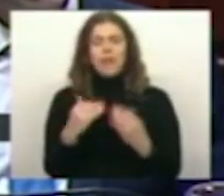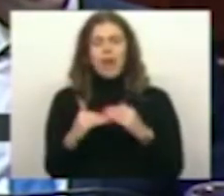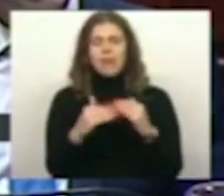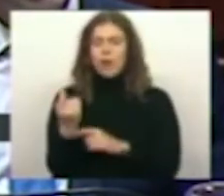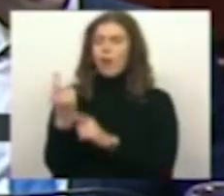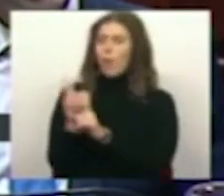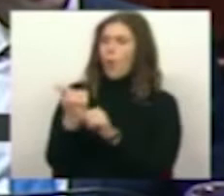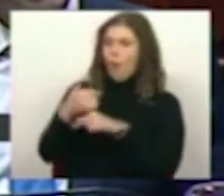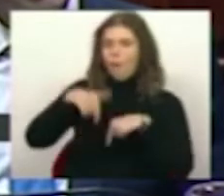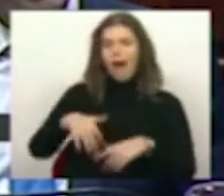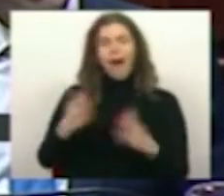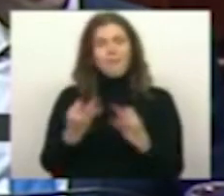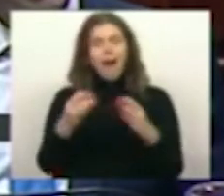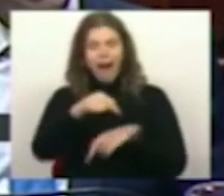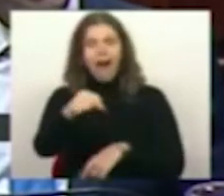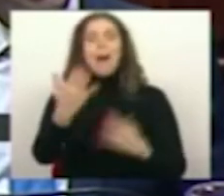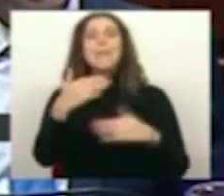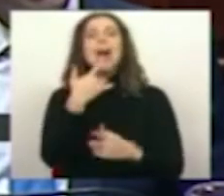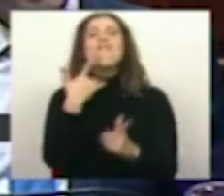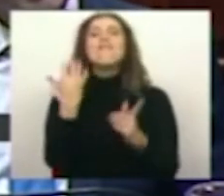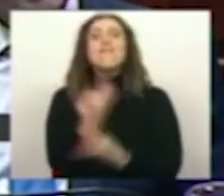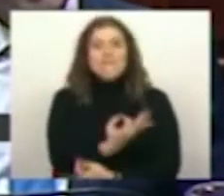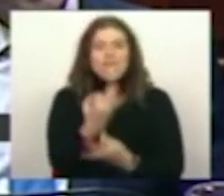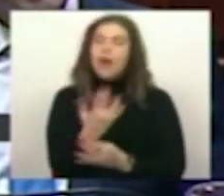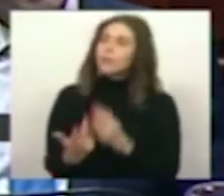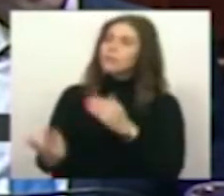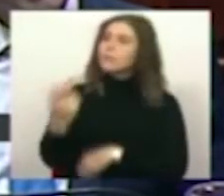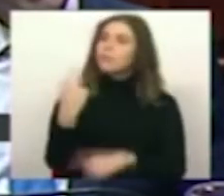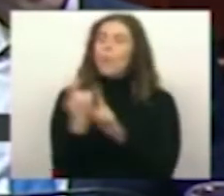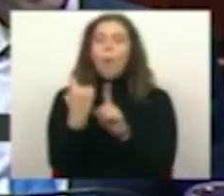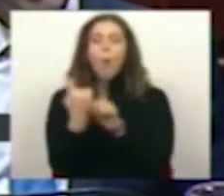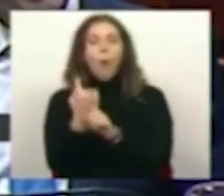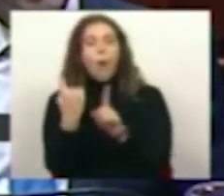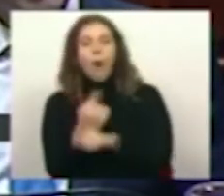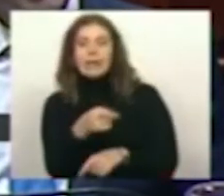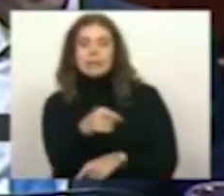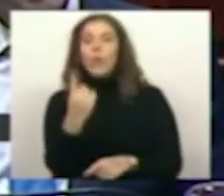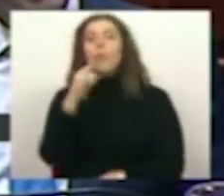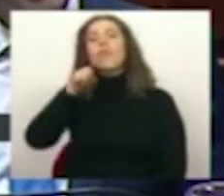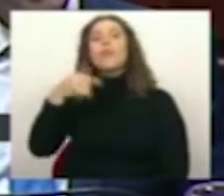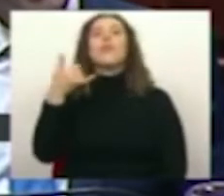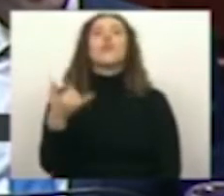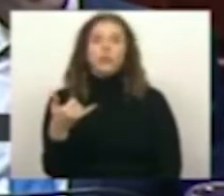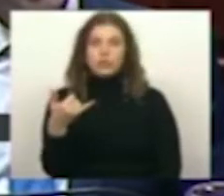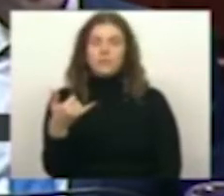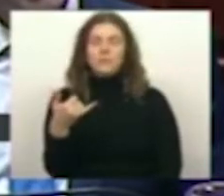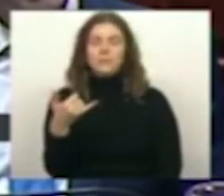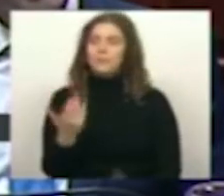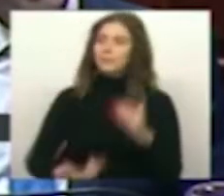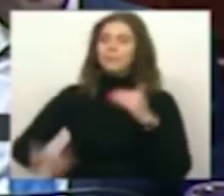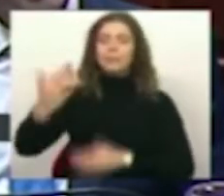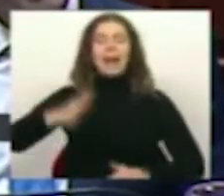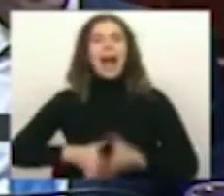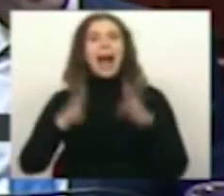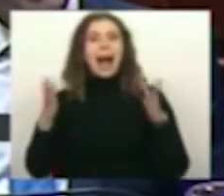de importações. Mas a verdade é que o crescimento de bens de consumo é 1,2. O grande